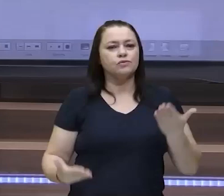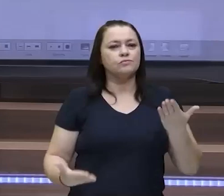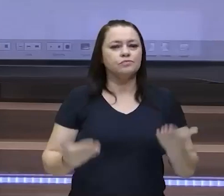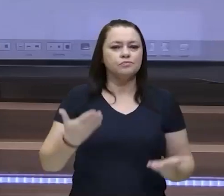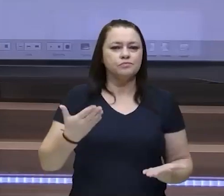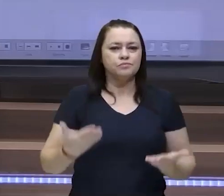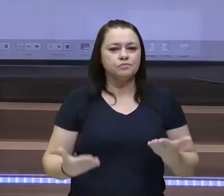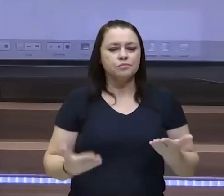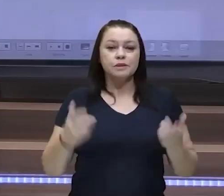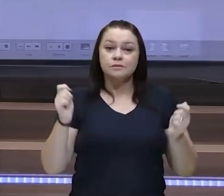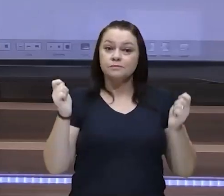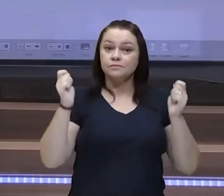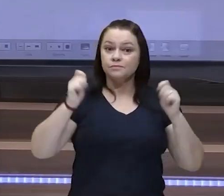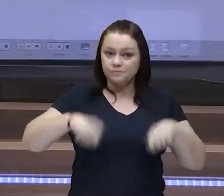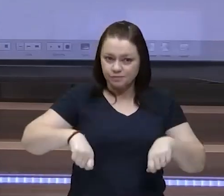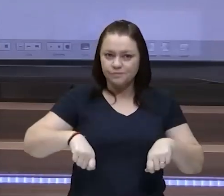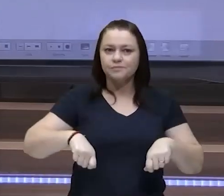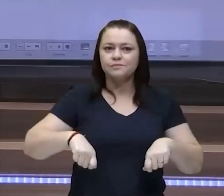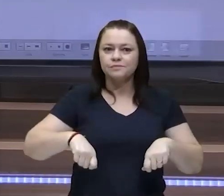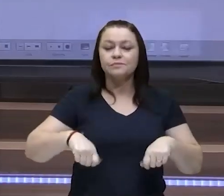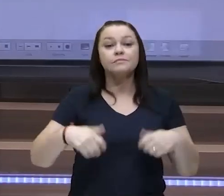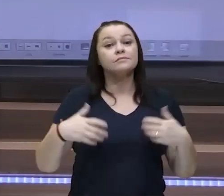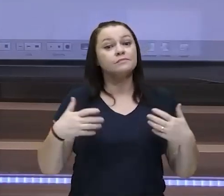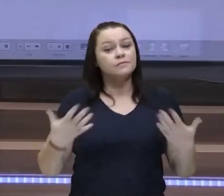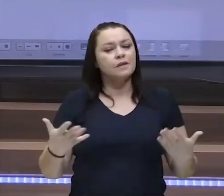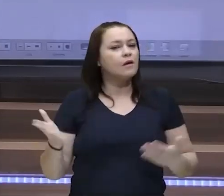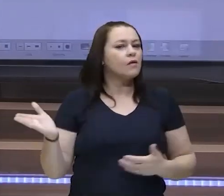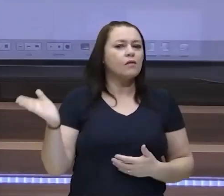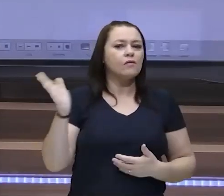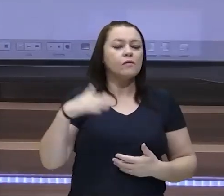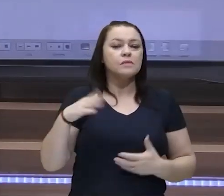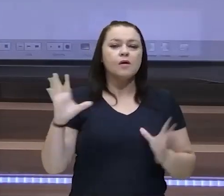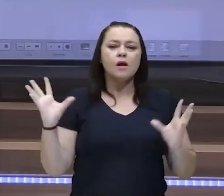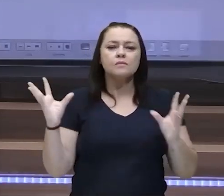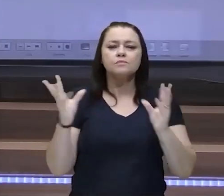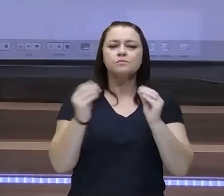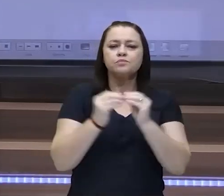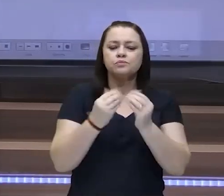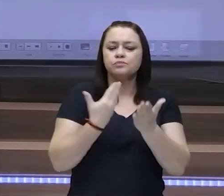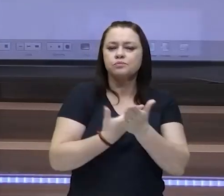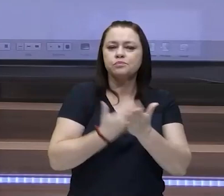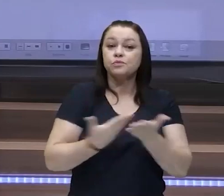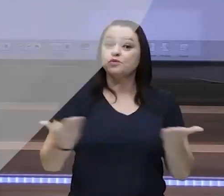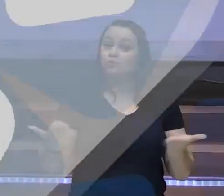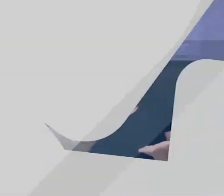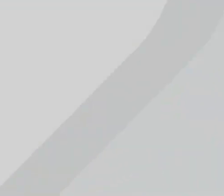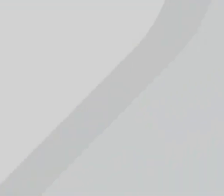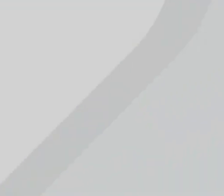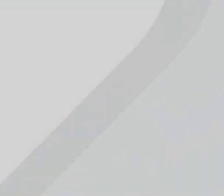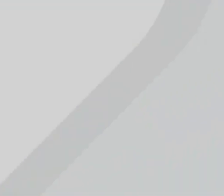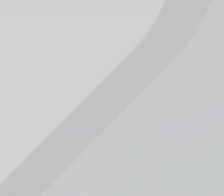quê? De capacidade. Então, vamos agora ao nosso resumo da aula de hoje.